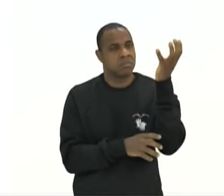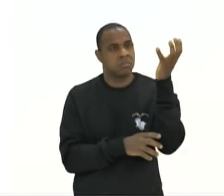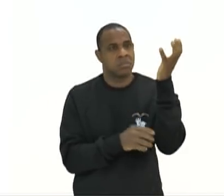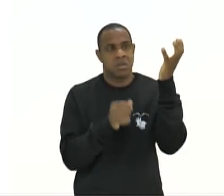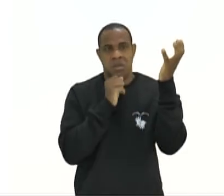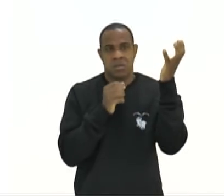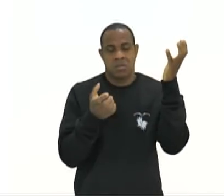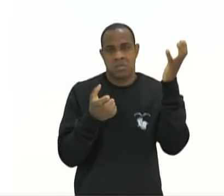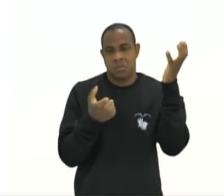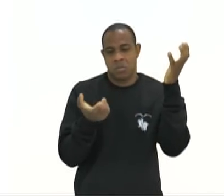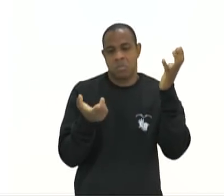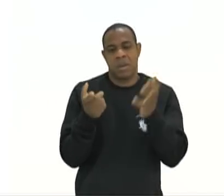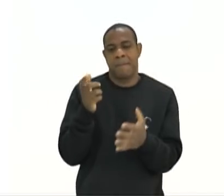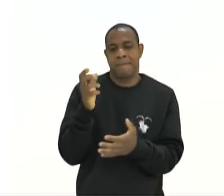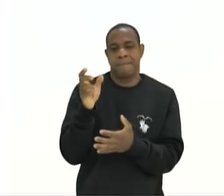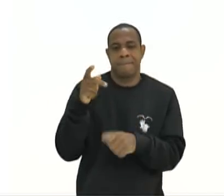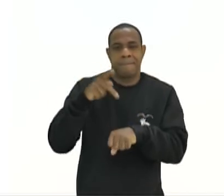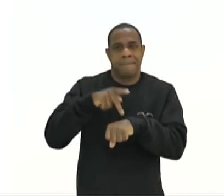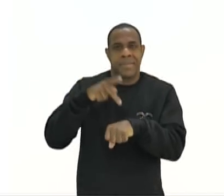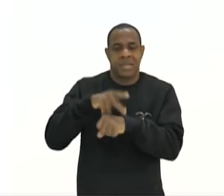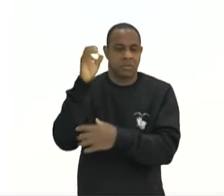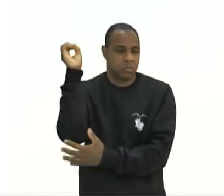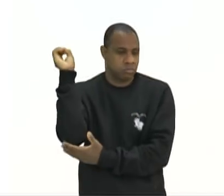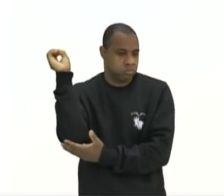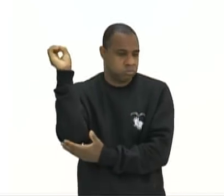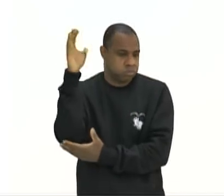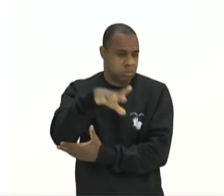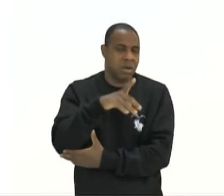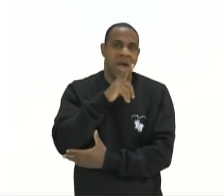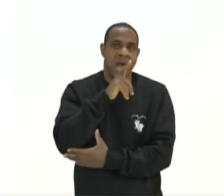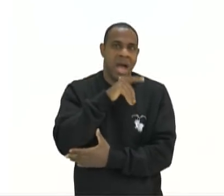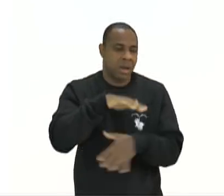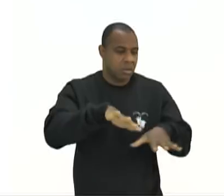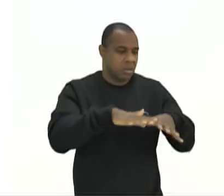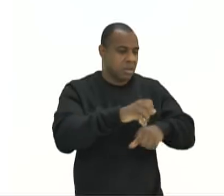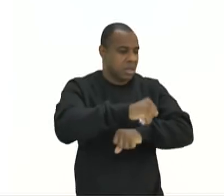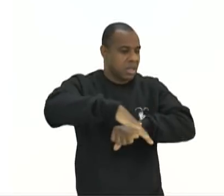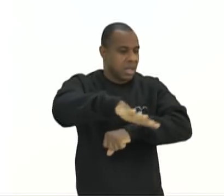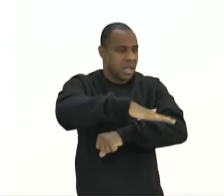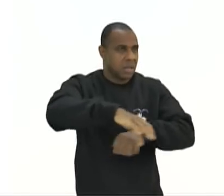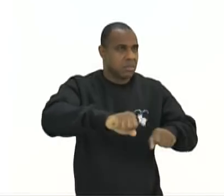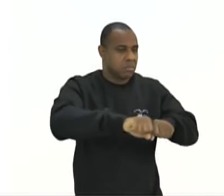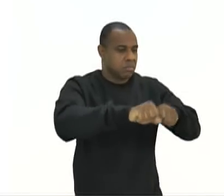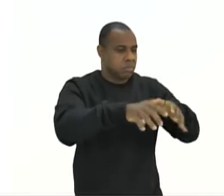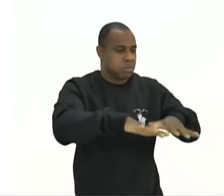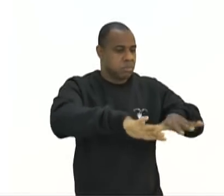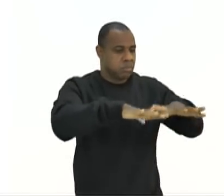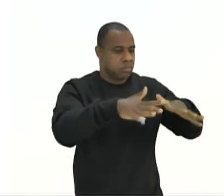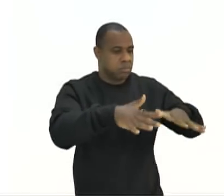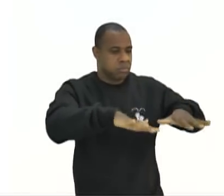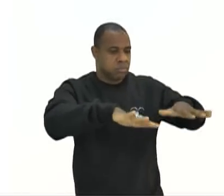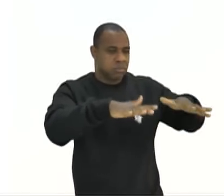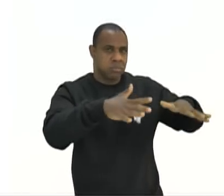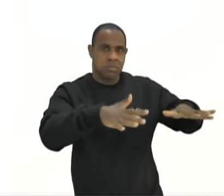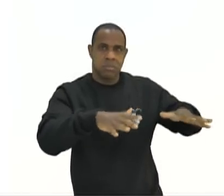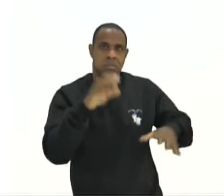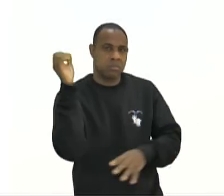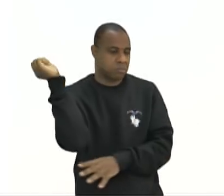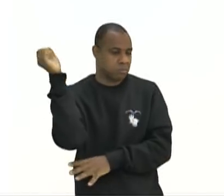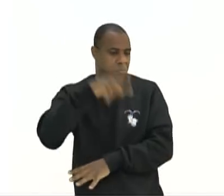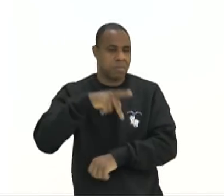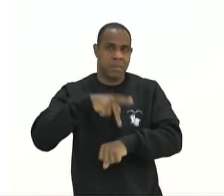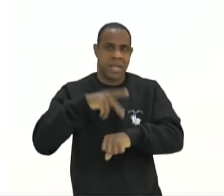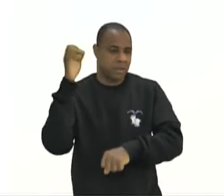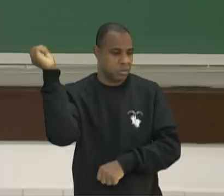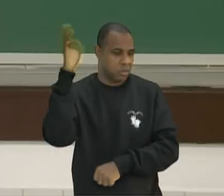de um lago ou de um aquário. Então você vai perceber que vai haver ondulações. Quando você